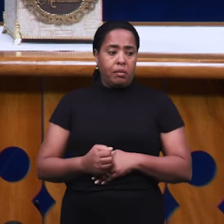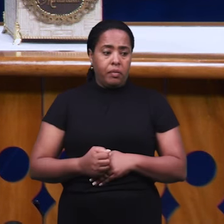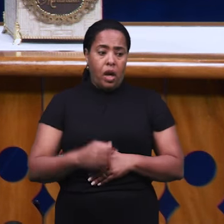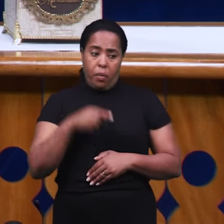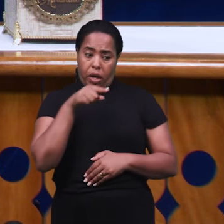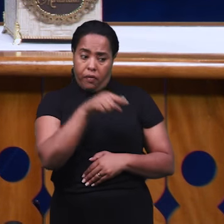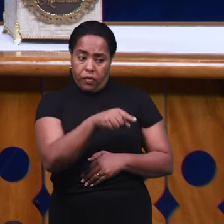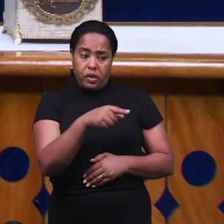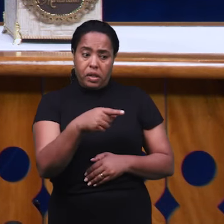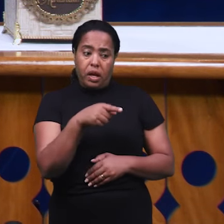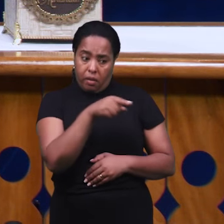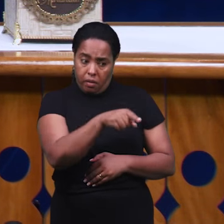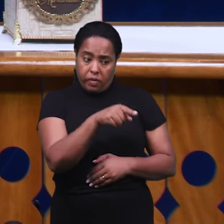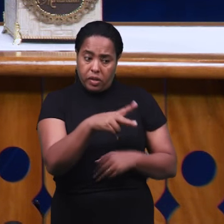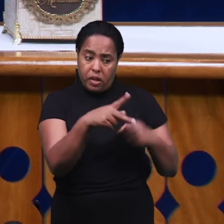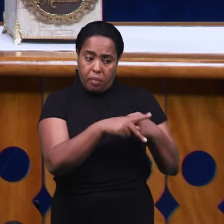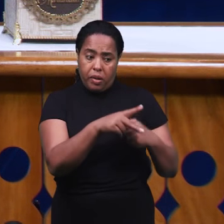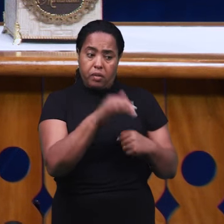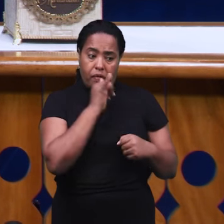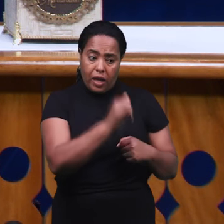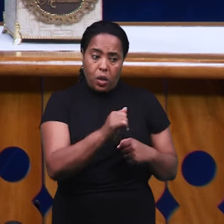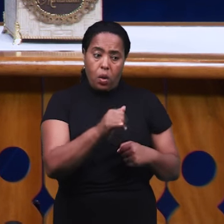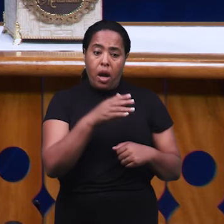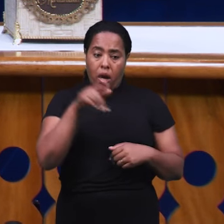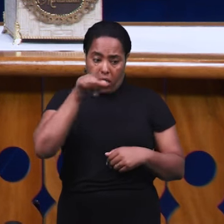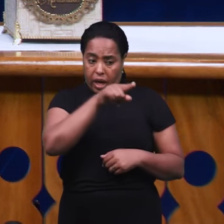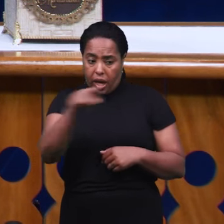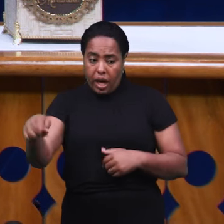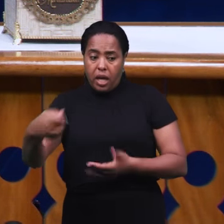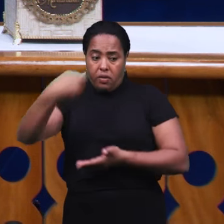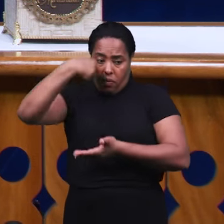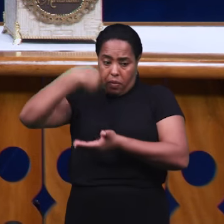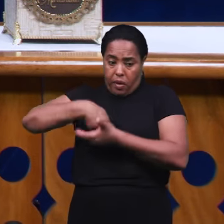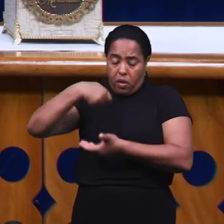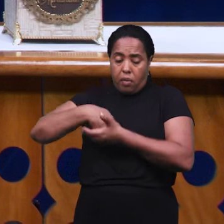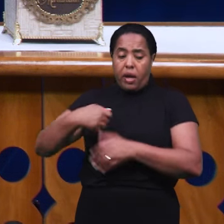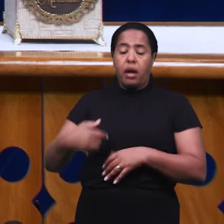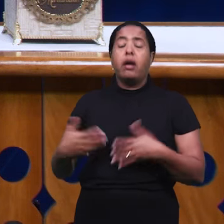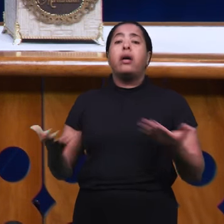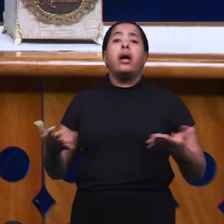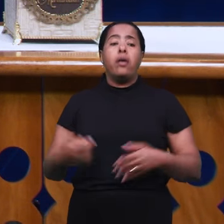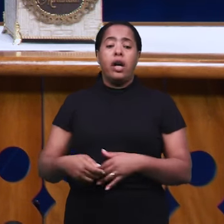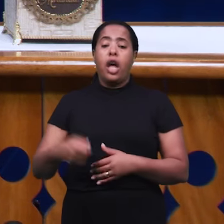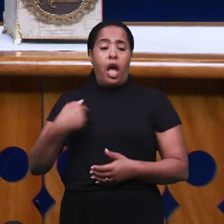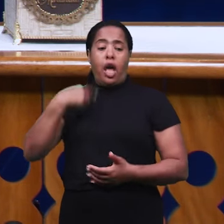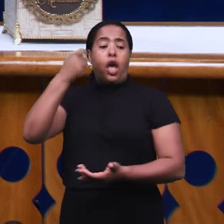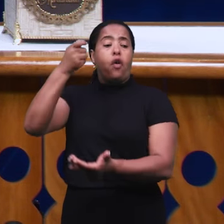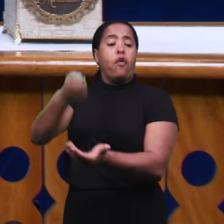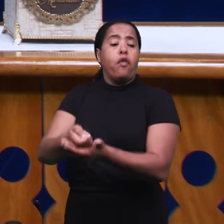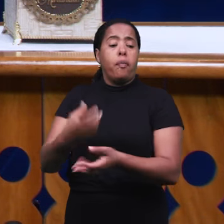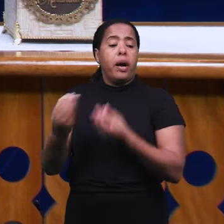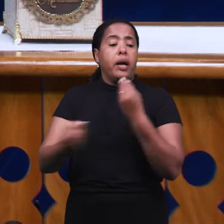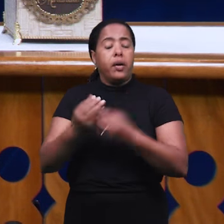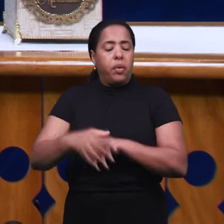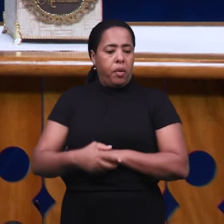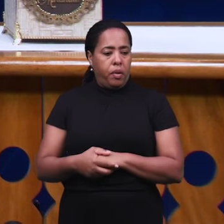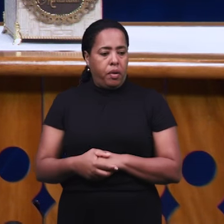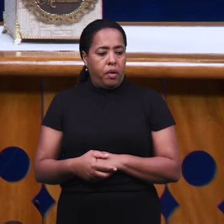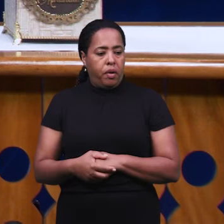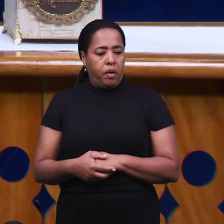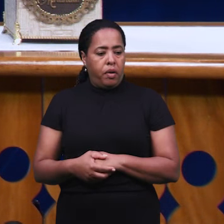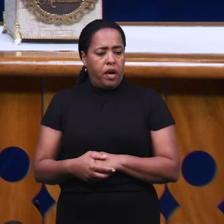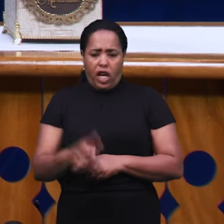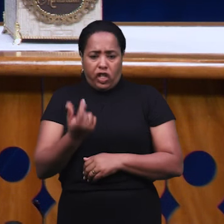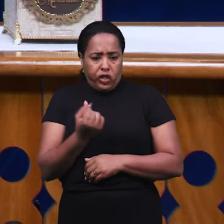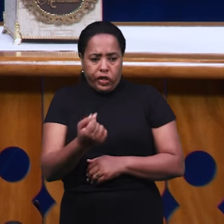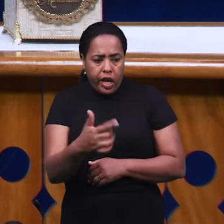a palavra, Pedro agora criou um prejuízo ali, criou um problema. Como é que Pedro ia pagar sem ter... E Pedro não tinha, pelo que o texto fala, ele